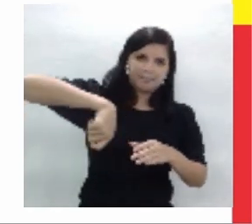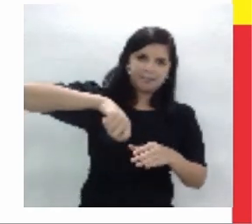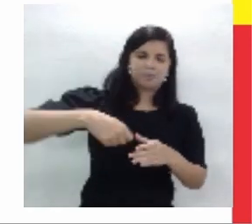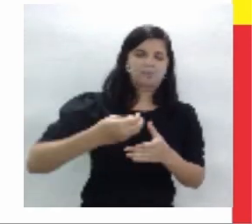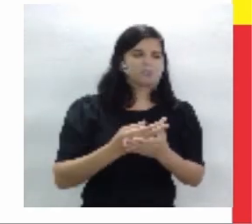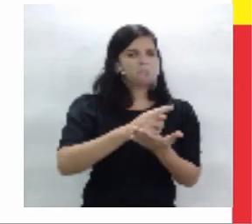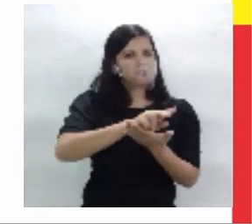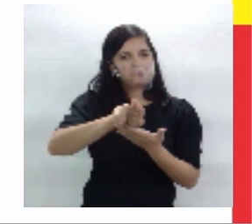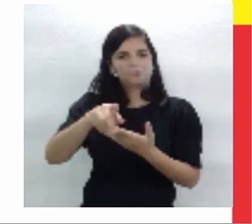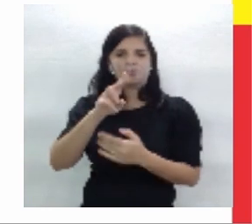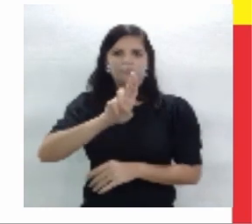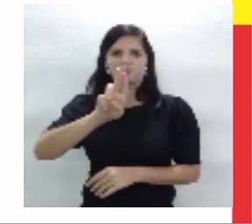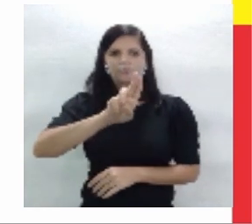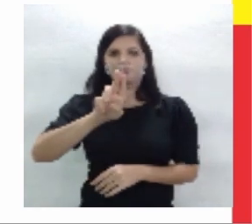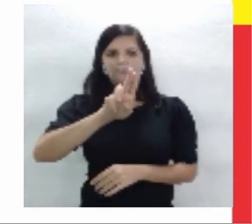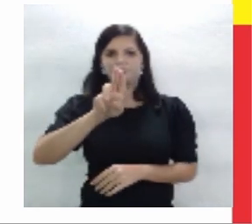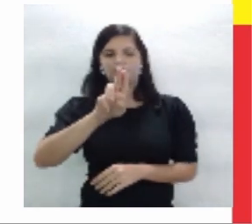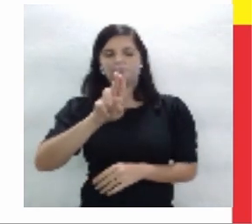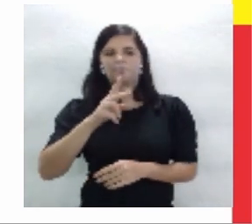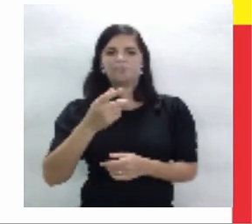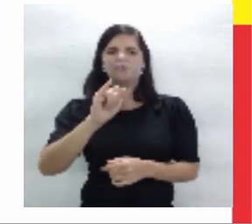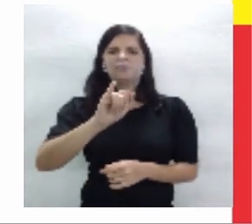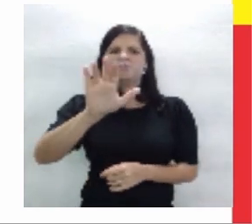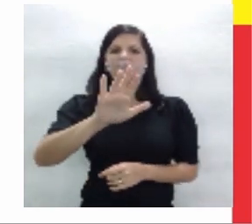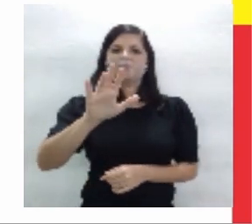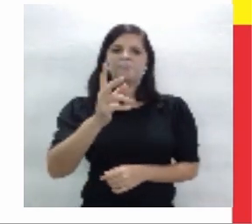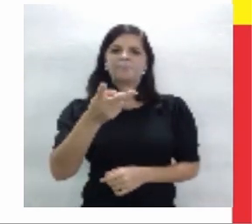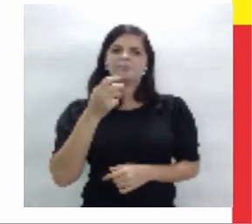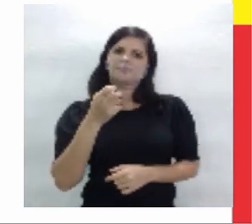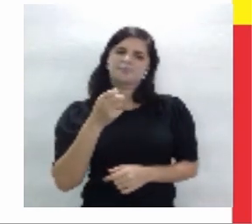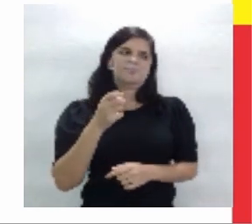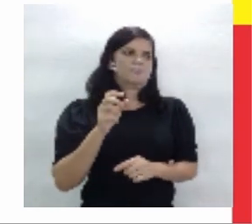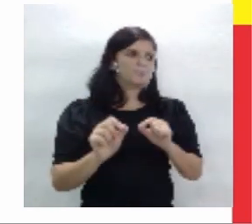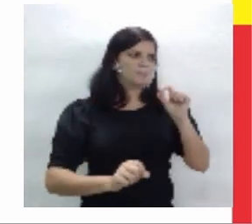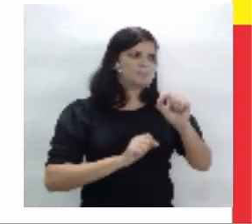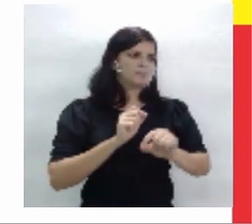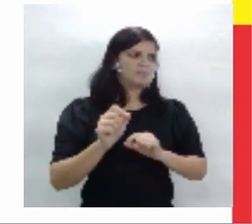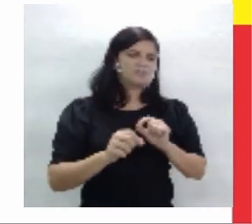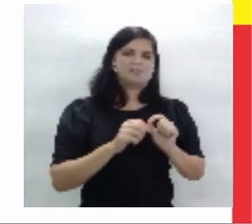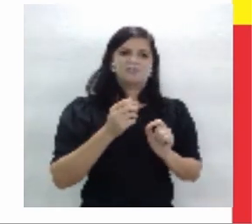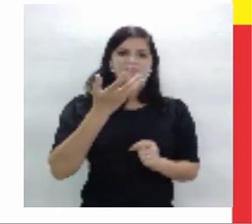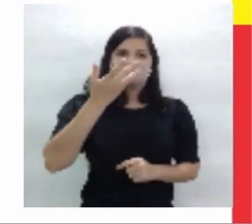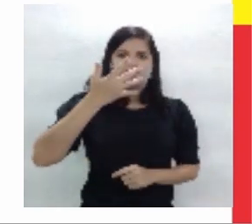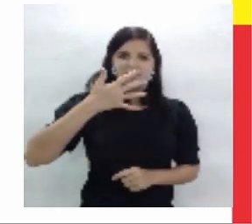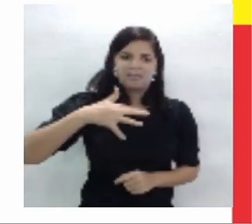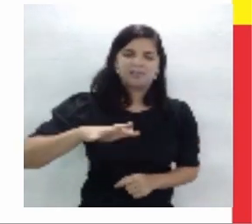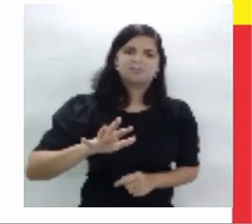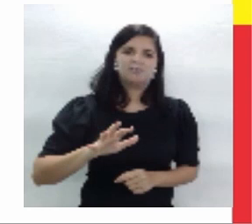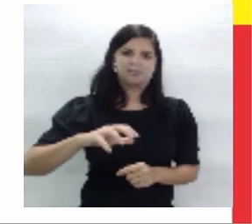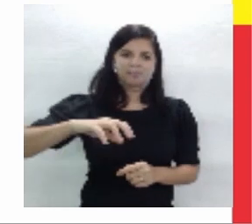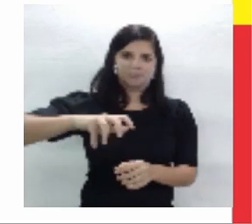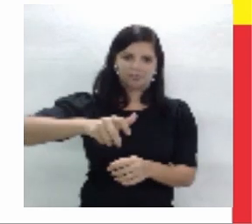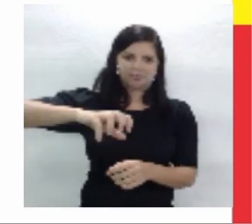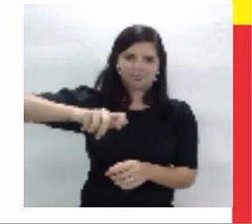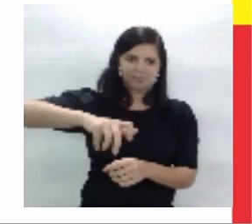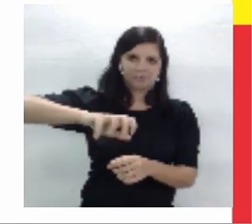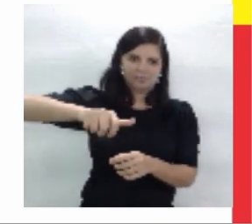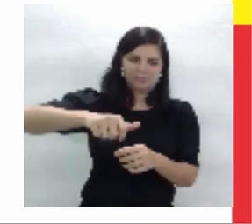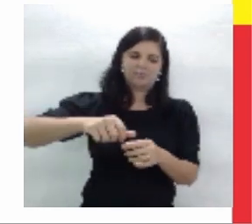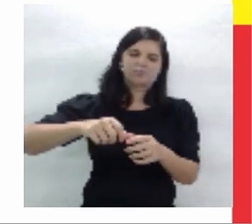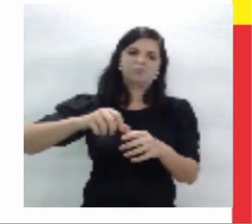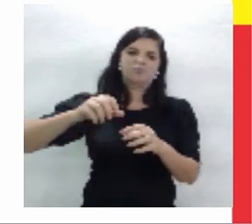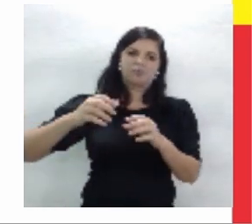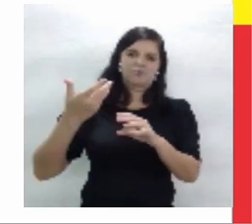uso. A imagem que você observa, a gente pode trazer uma crítica, né? Que aí tem uma criança abrindo uma torneira e ao